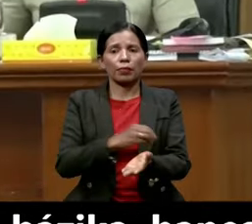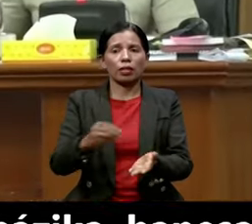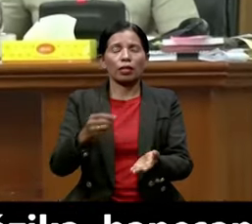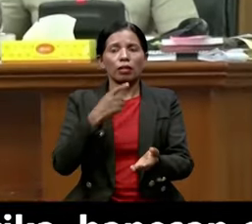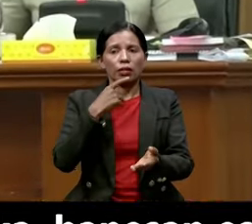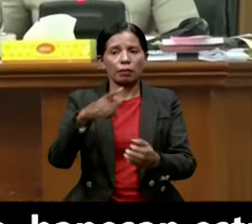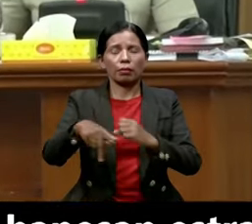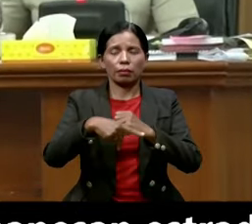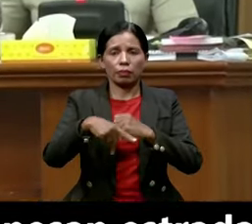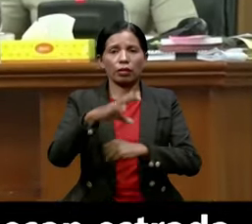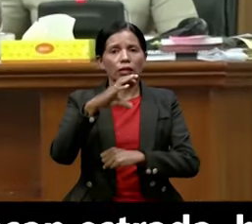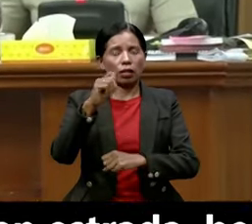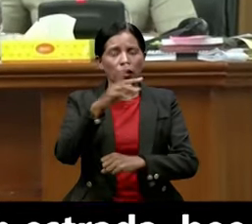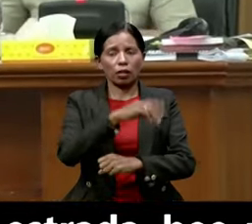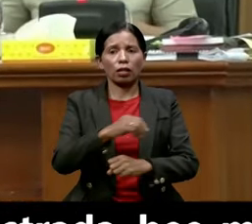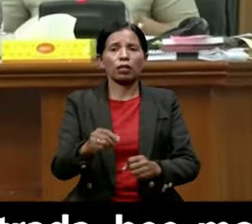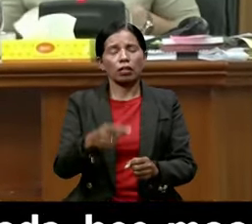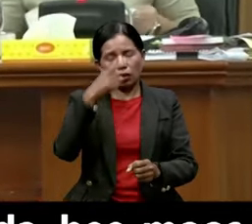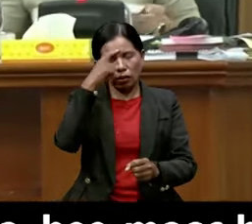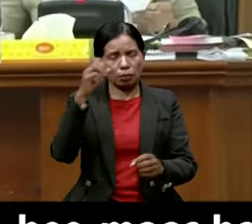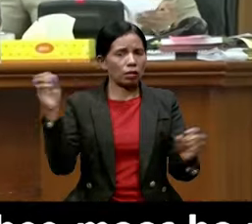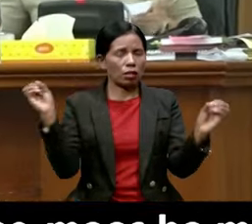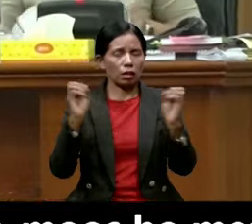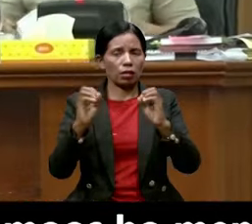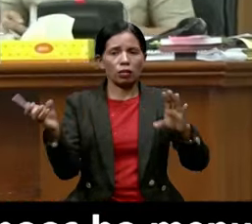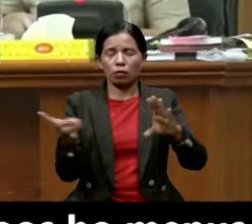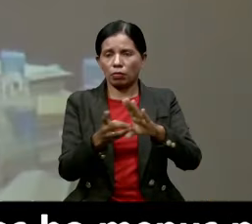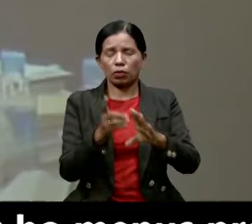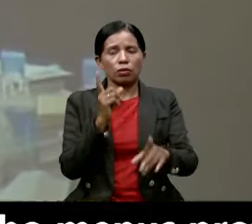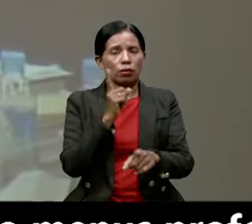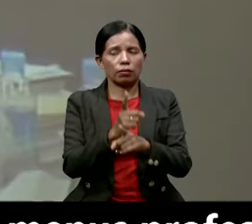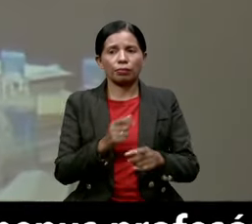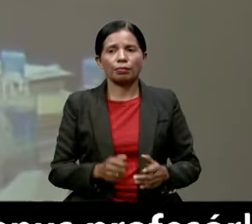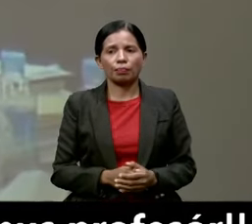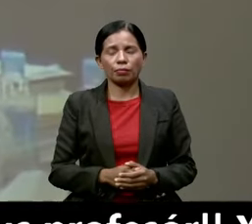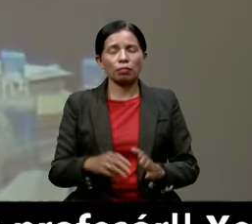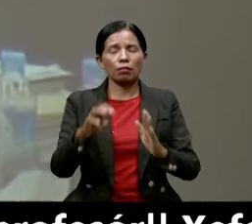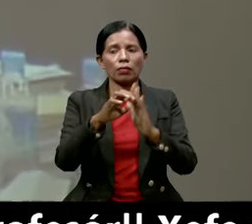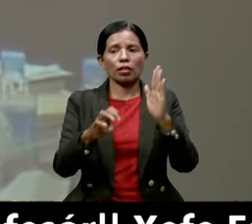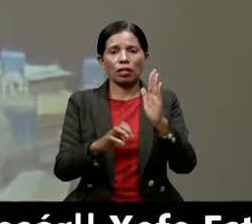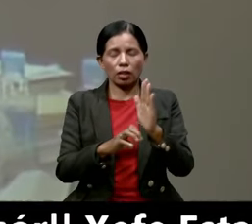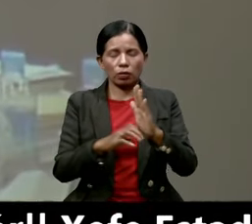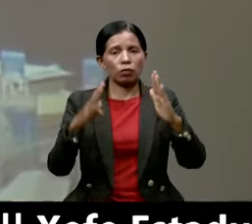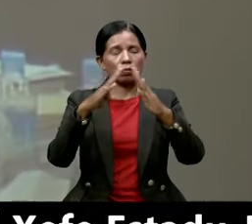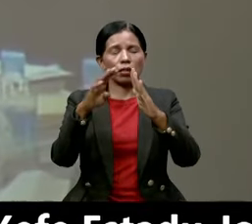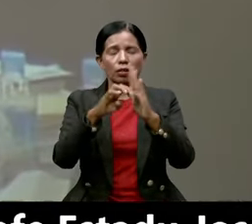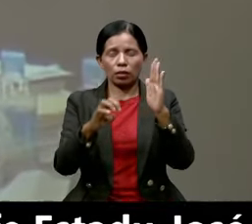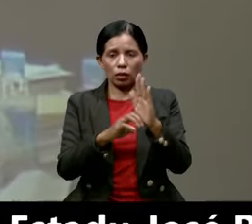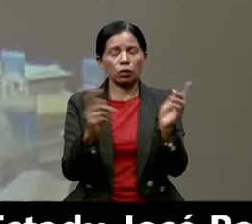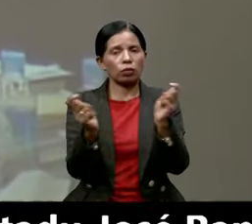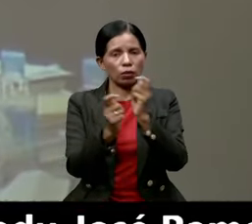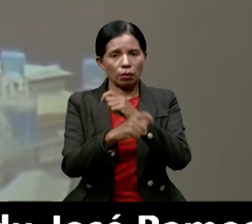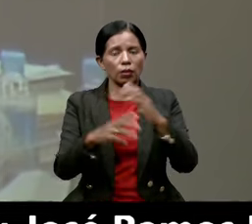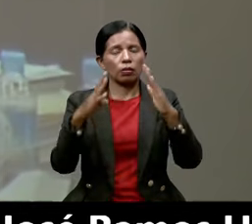atual investigação para caso refere, também considera lá e documento legal. O Estado, né, na fila, sai residência privada. E depois,